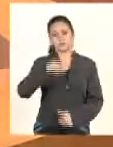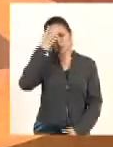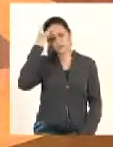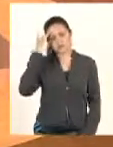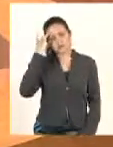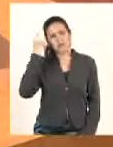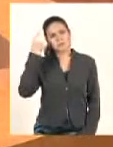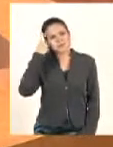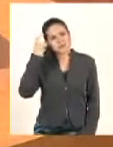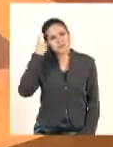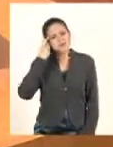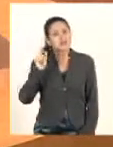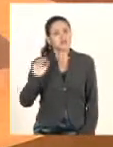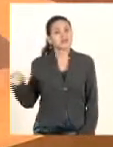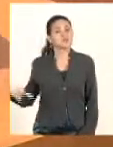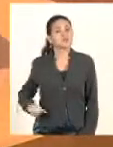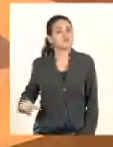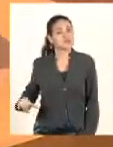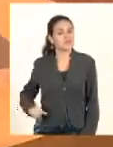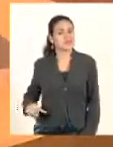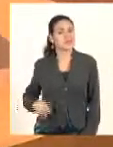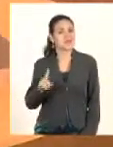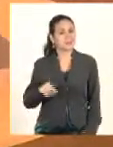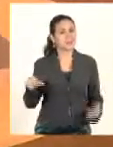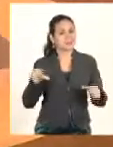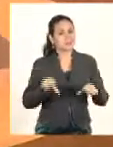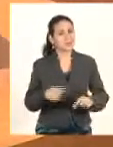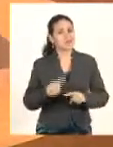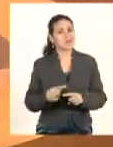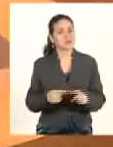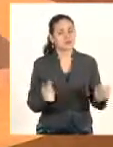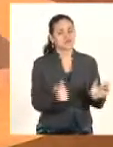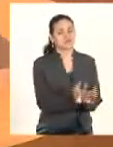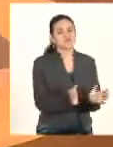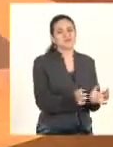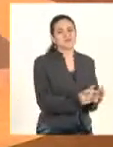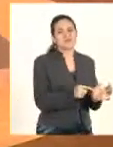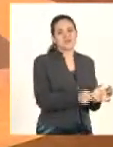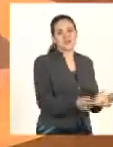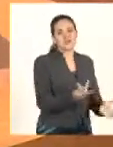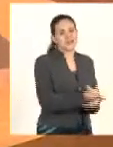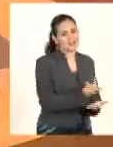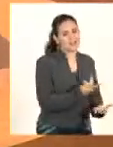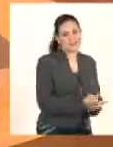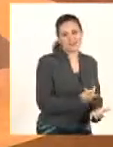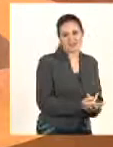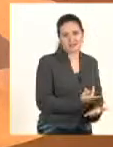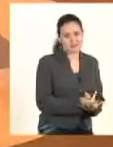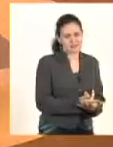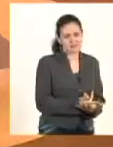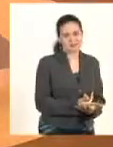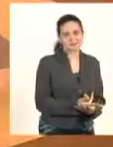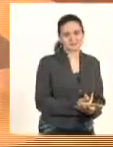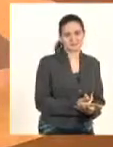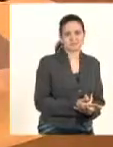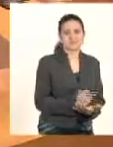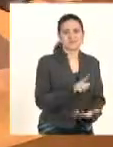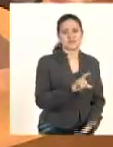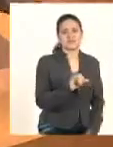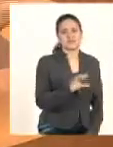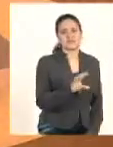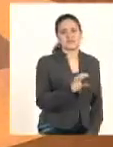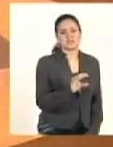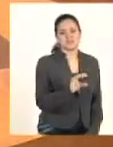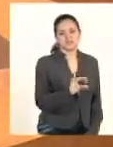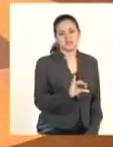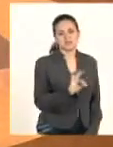comissão fajuta que estava aí, uma comissão que não tem legitimidade para fazer nenhuma licitação, como o Tribunal